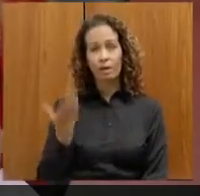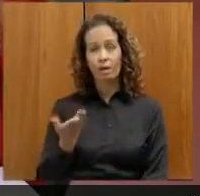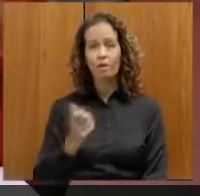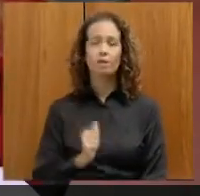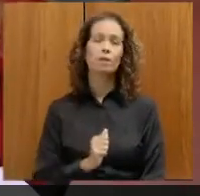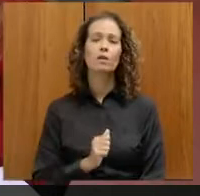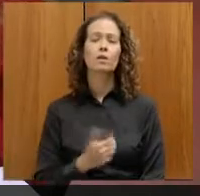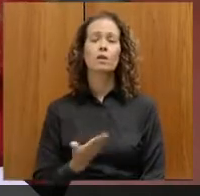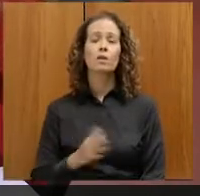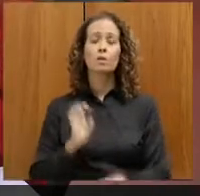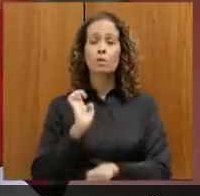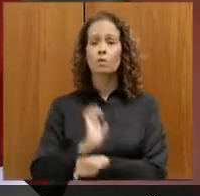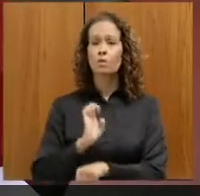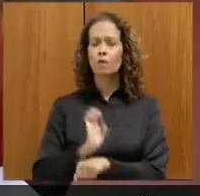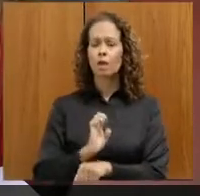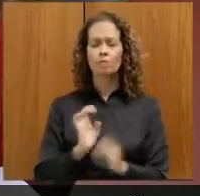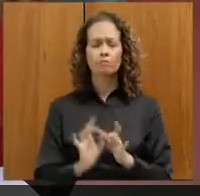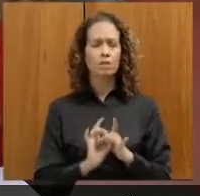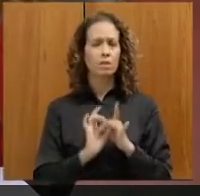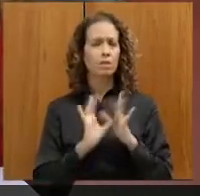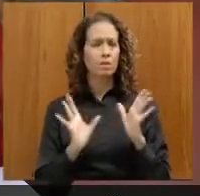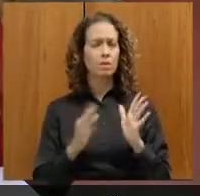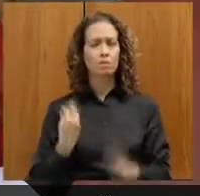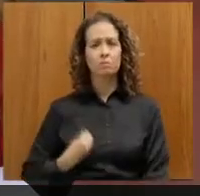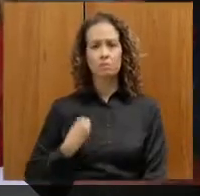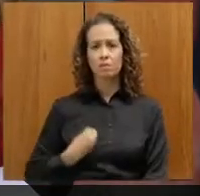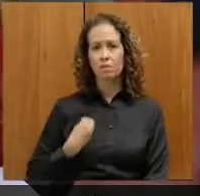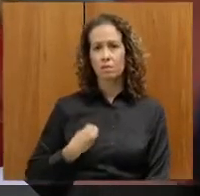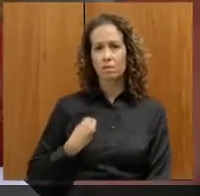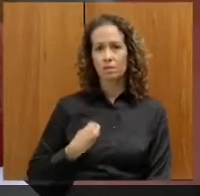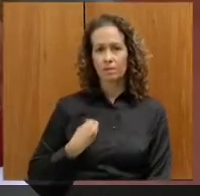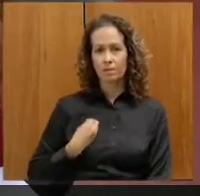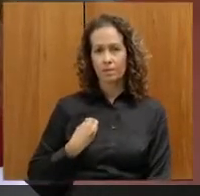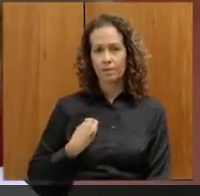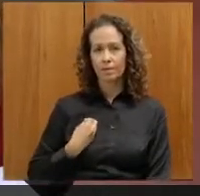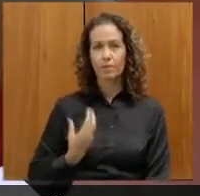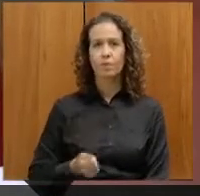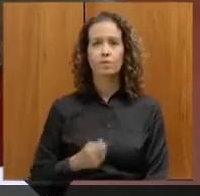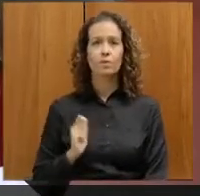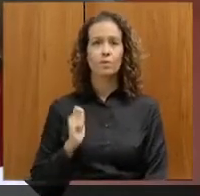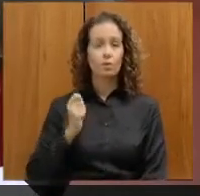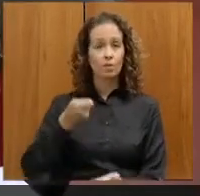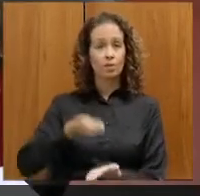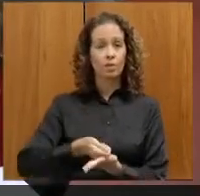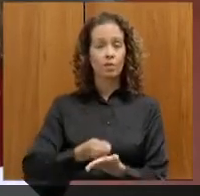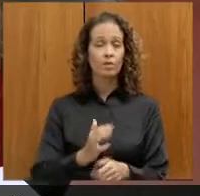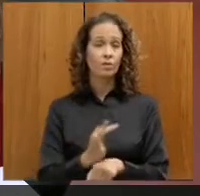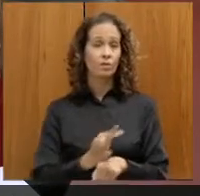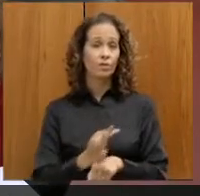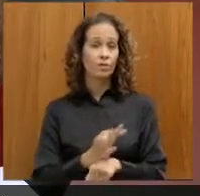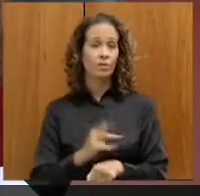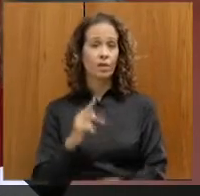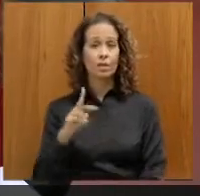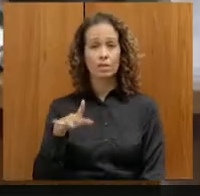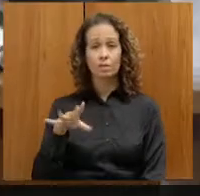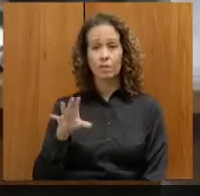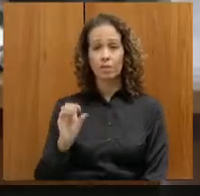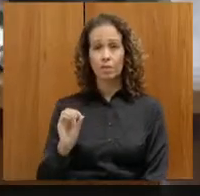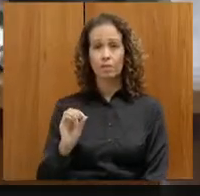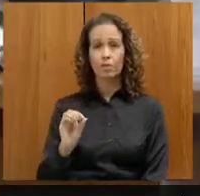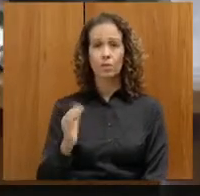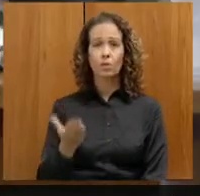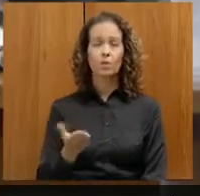audiência pública estatal à disposição para participar o pagamento de férias prêmios sim critério